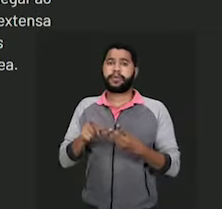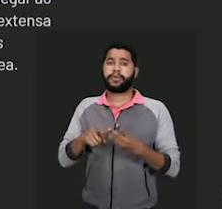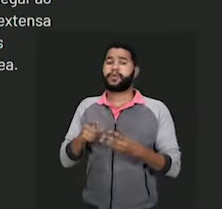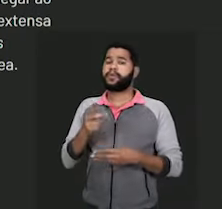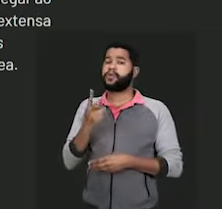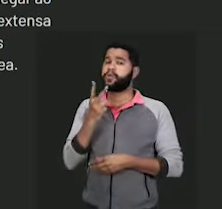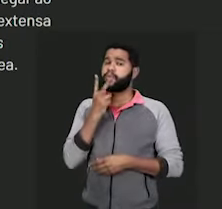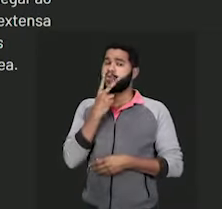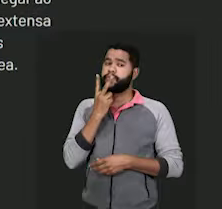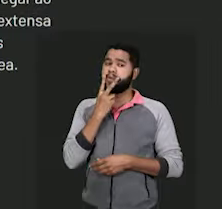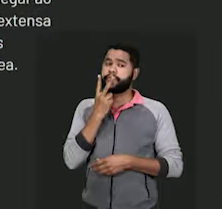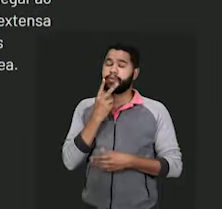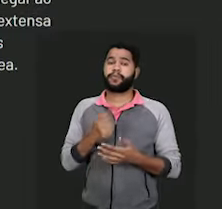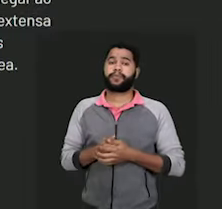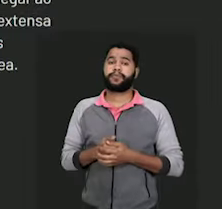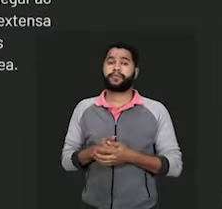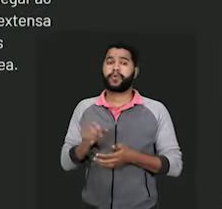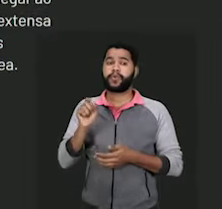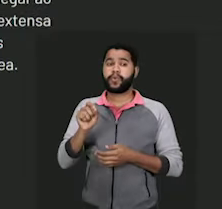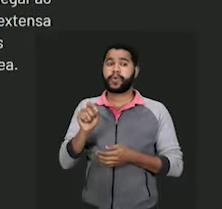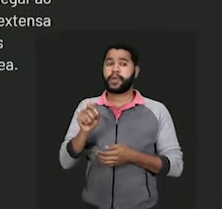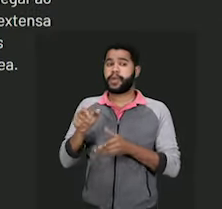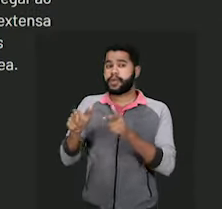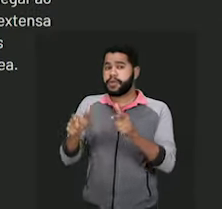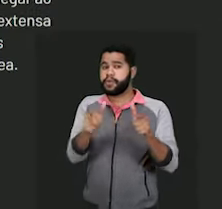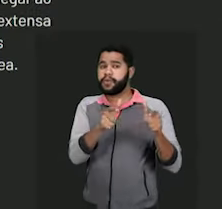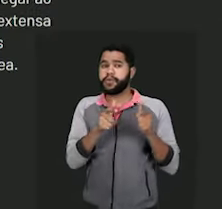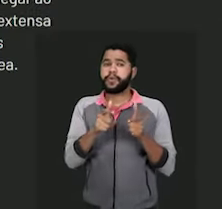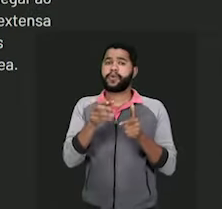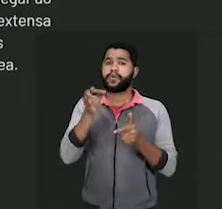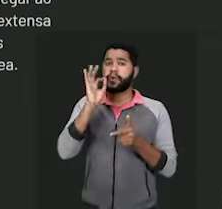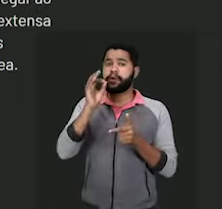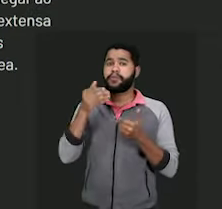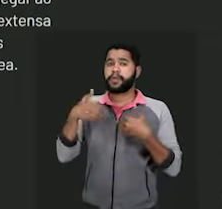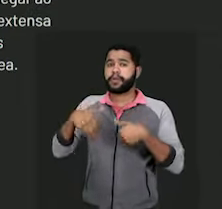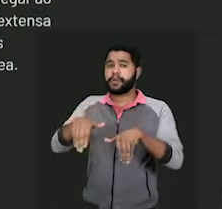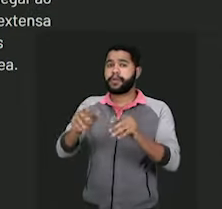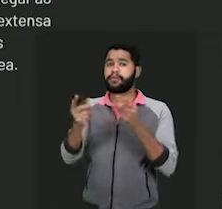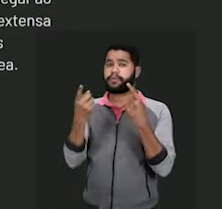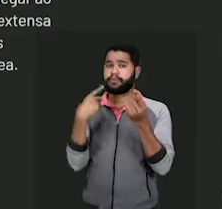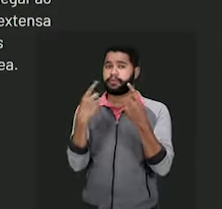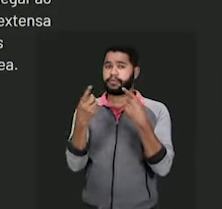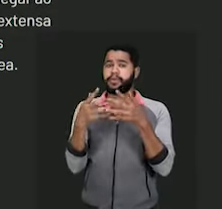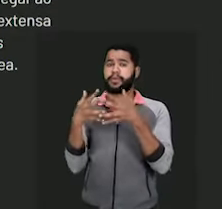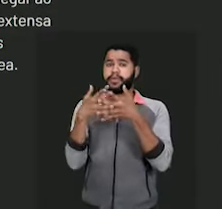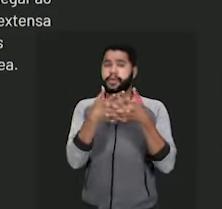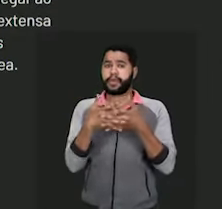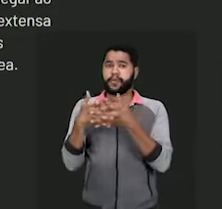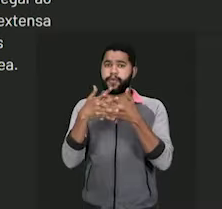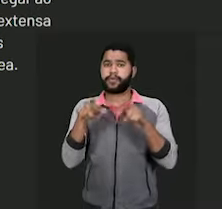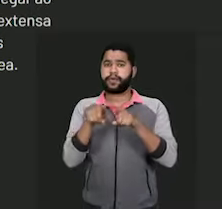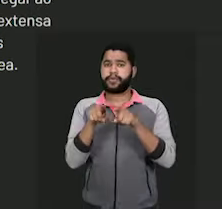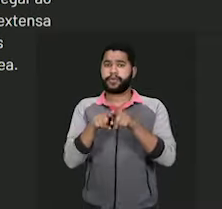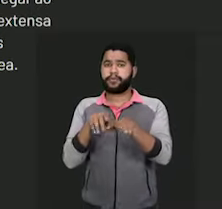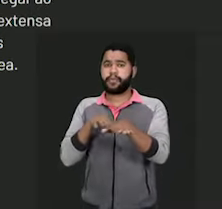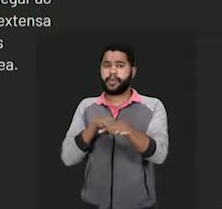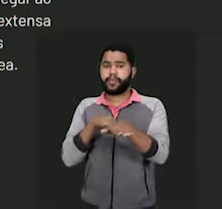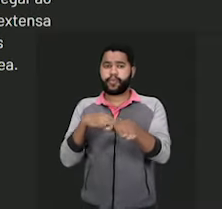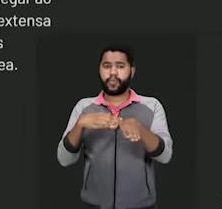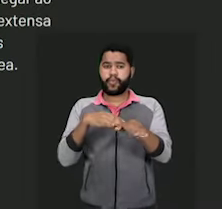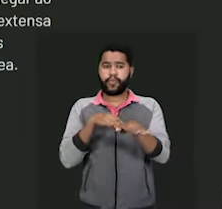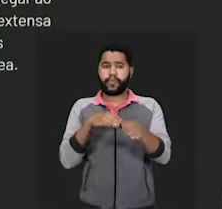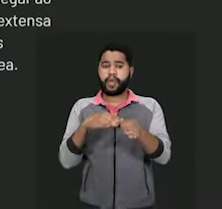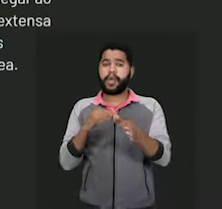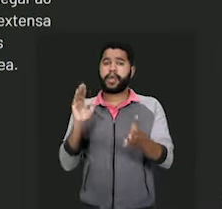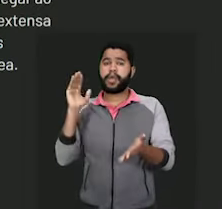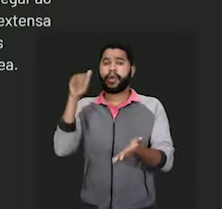lugares do café inicialmente é transportado por rodovias uso de caminhões e carretas até chegar